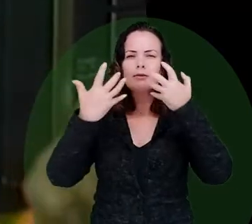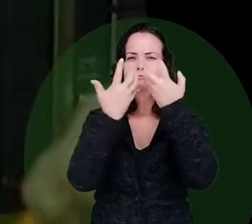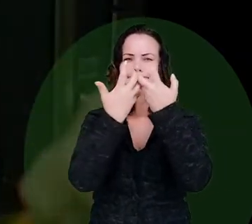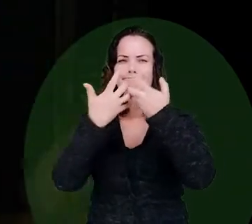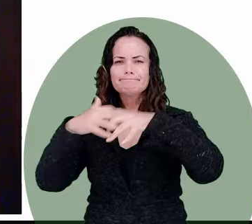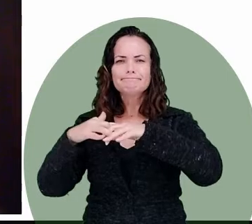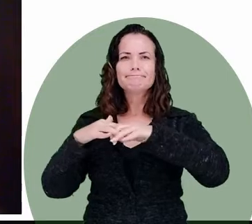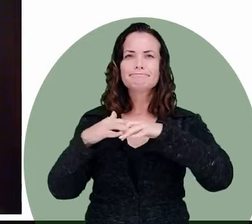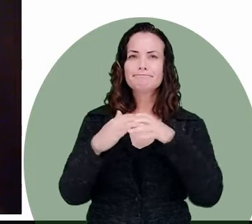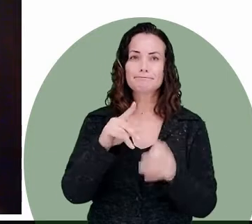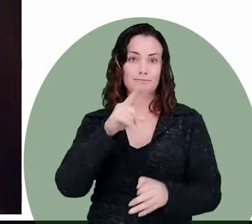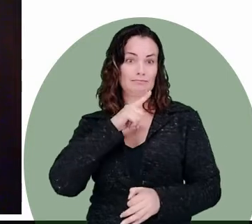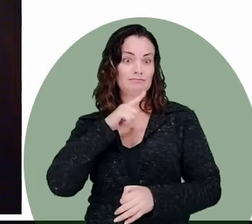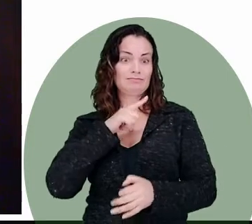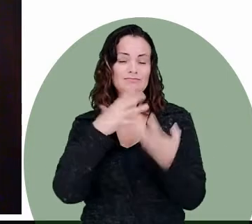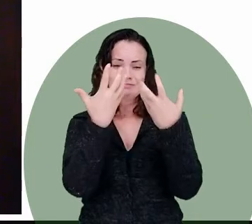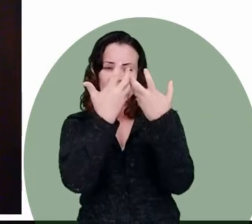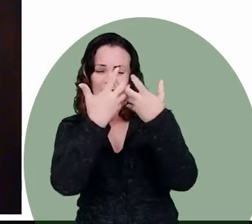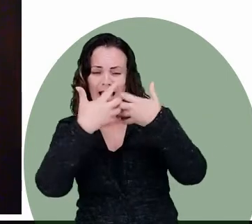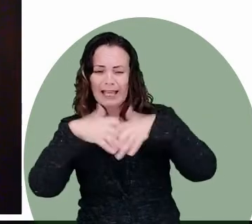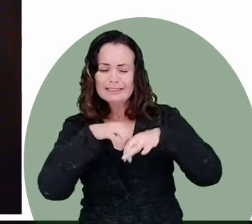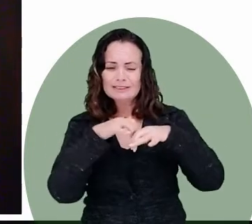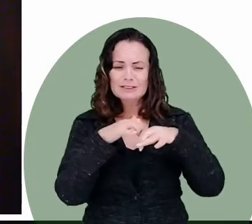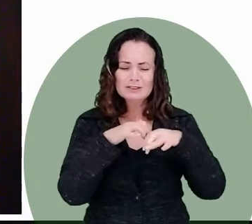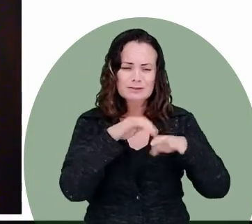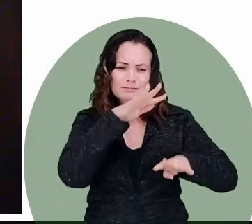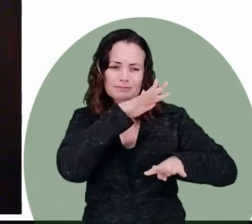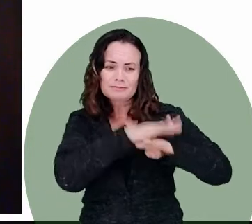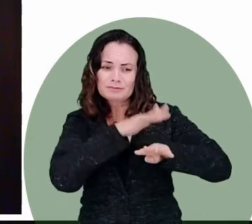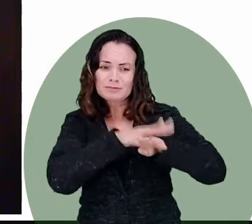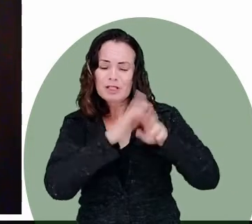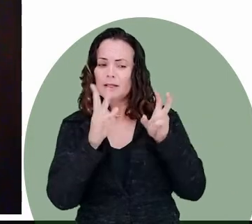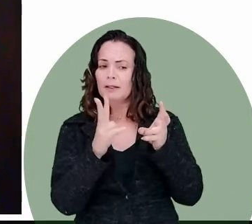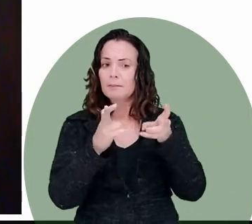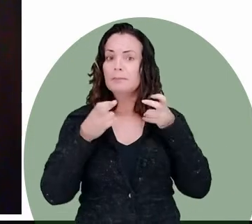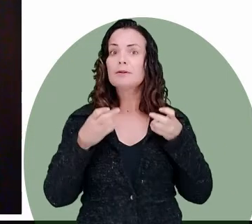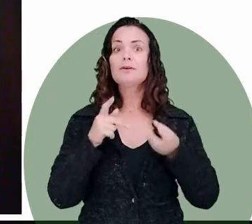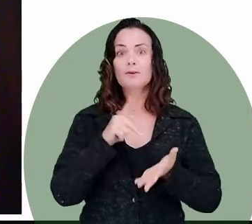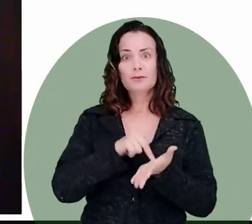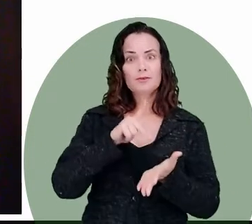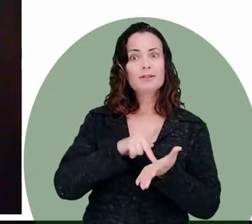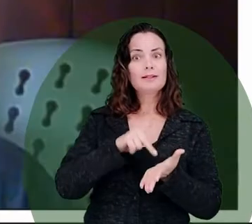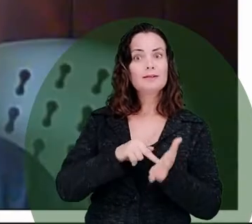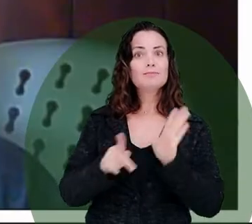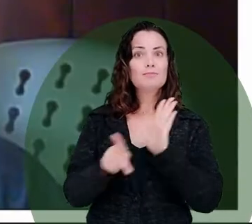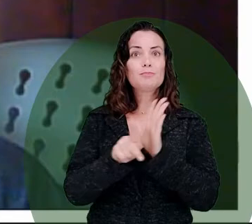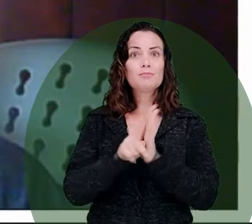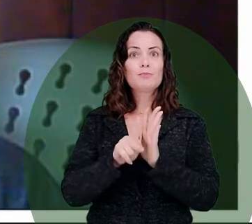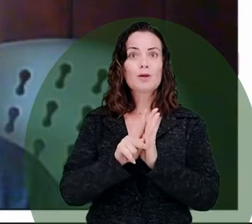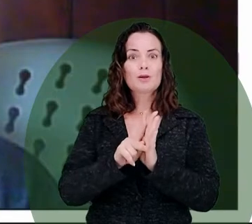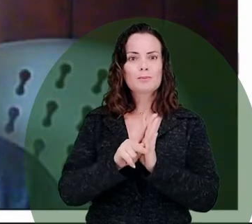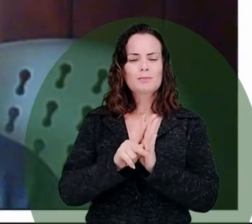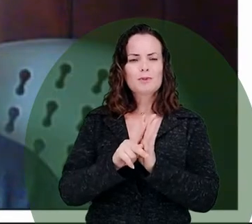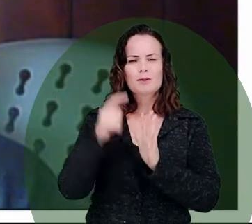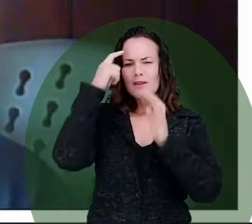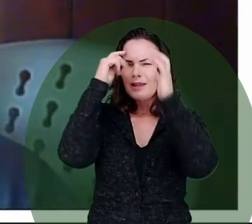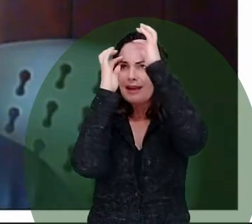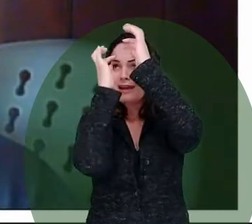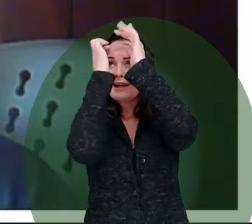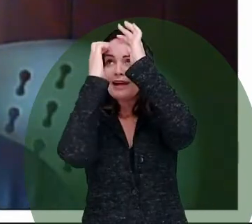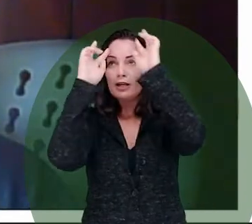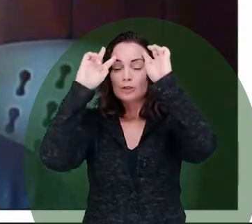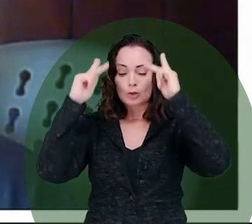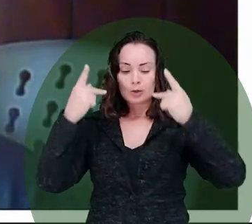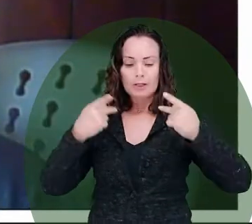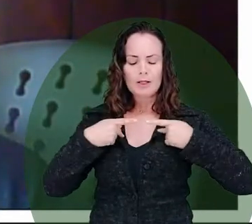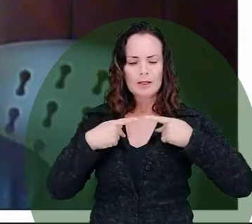os pressupostos da lógica, você vê que ela realmente é o pensamento humano e leva